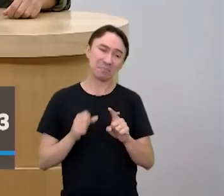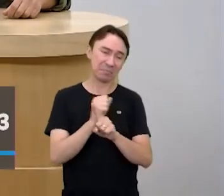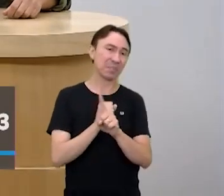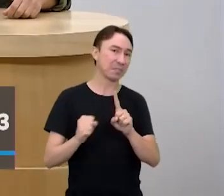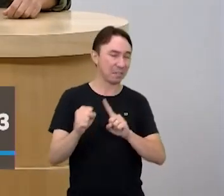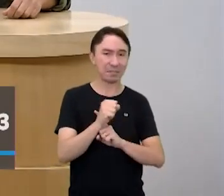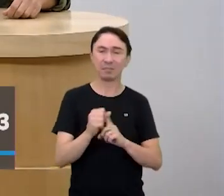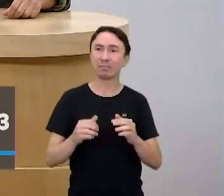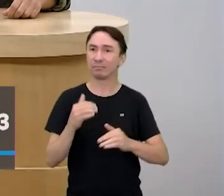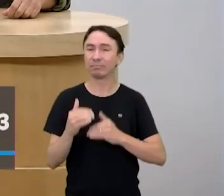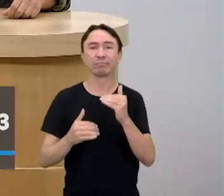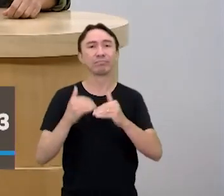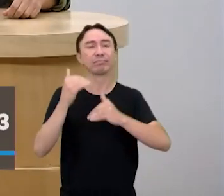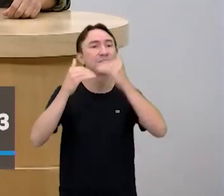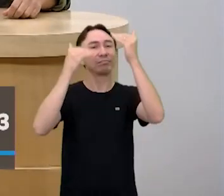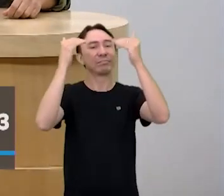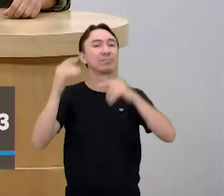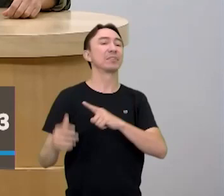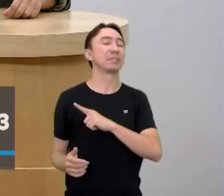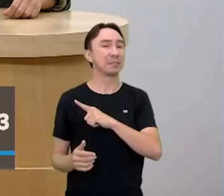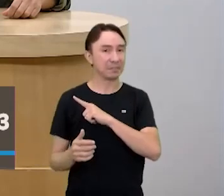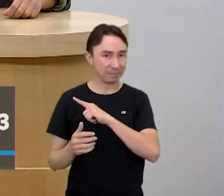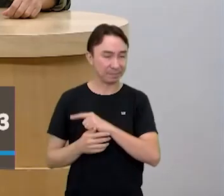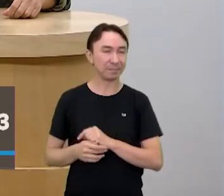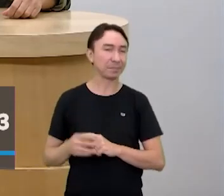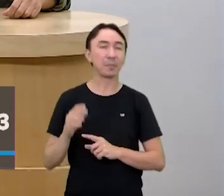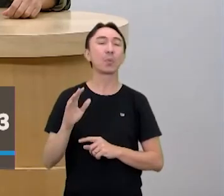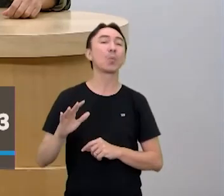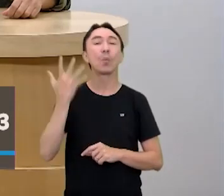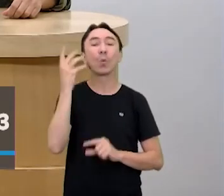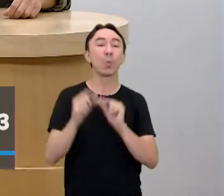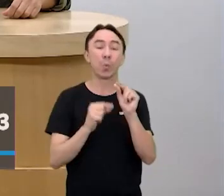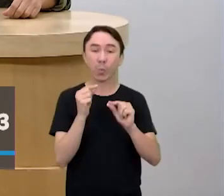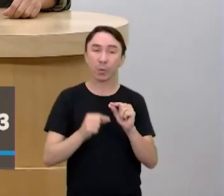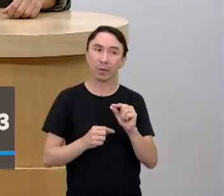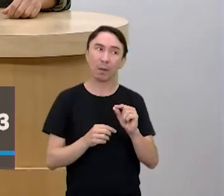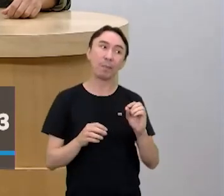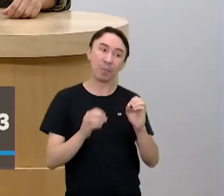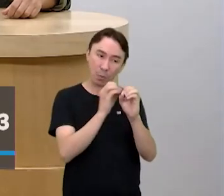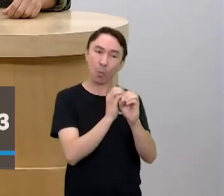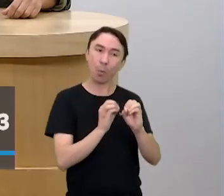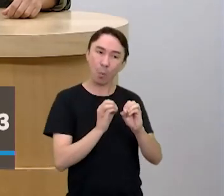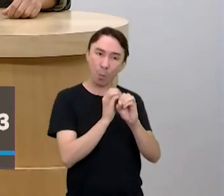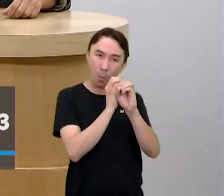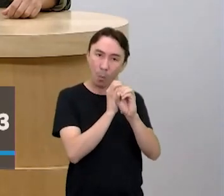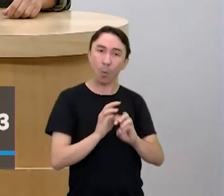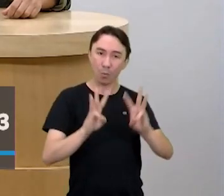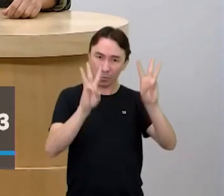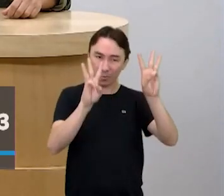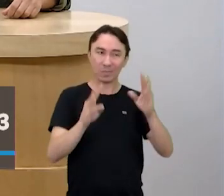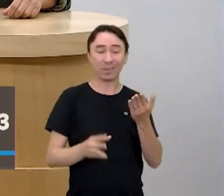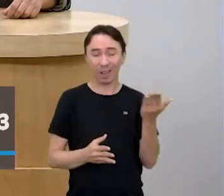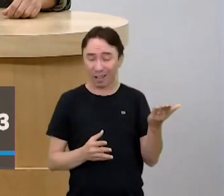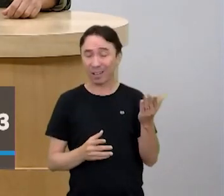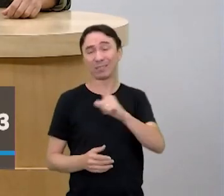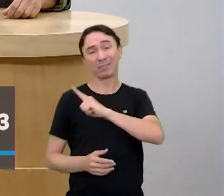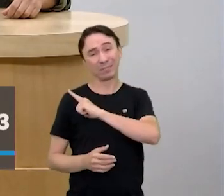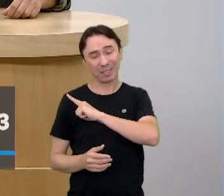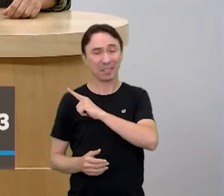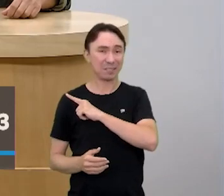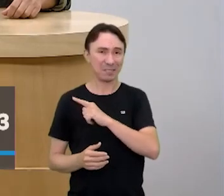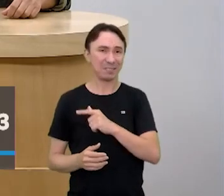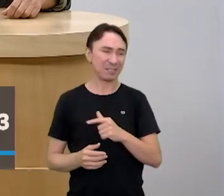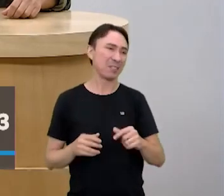e o que acontece? Lá na ONU são discutidos muitos assuntos que são pertinentes para o